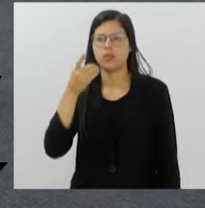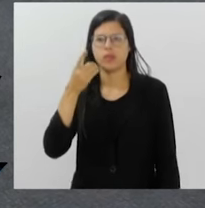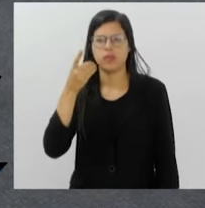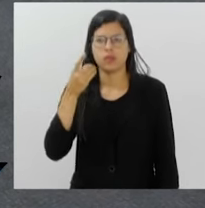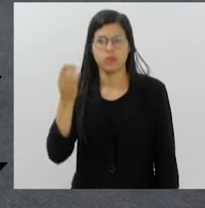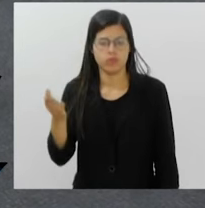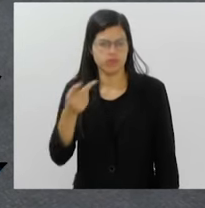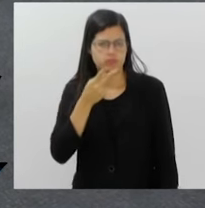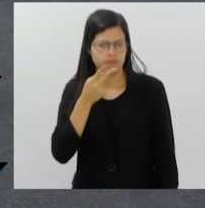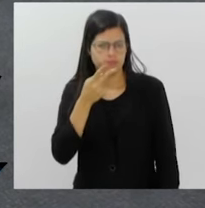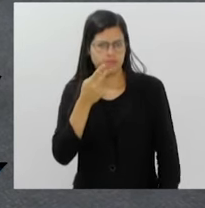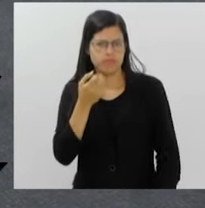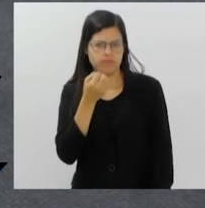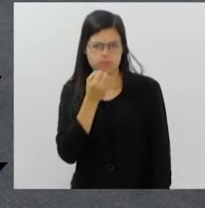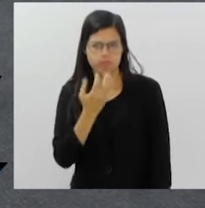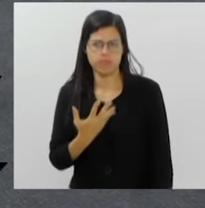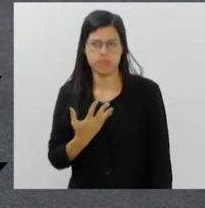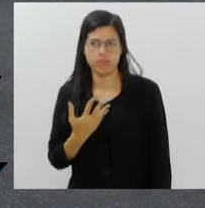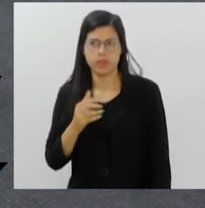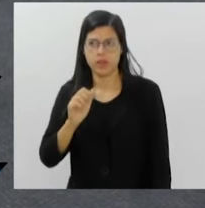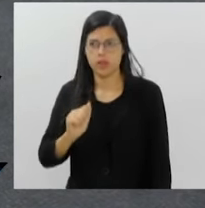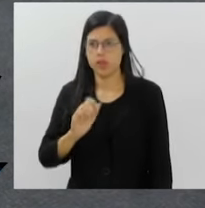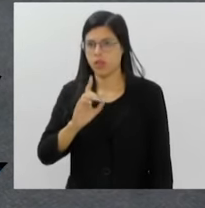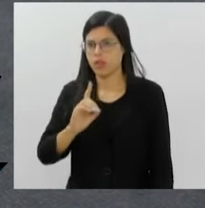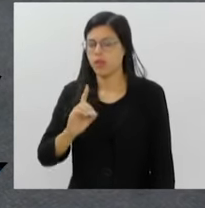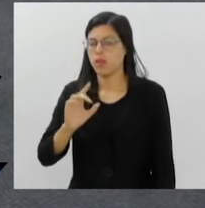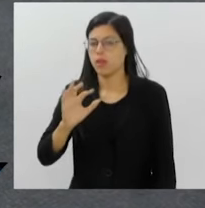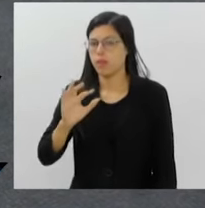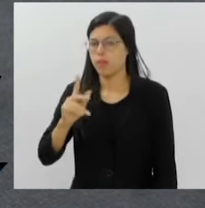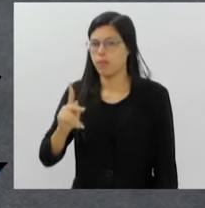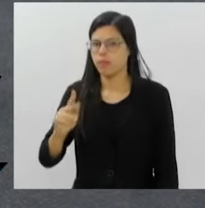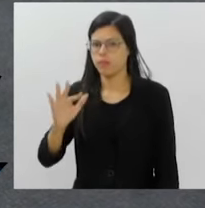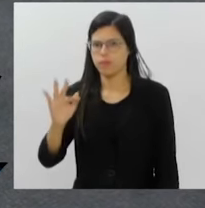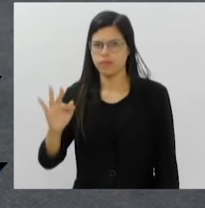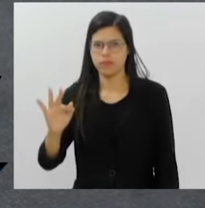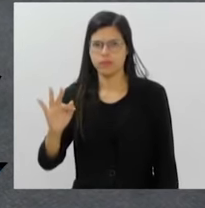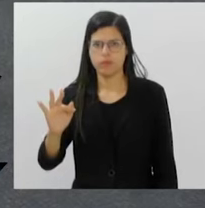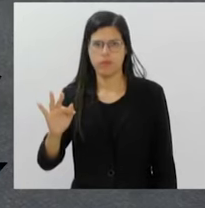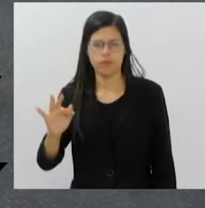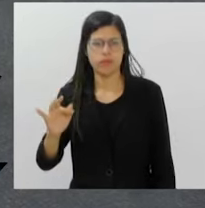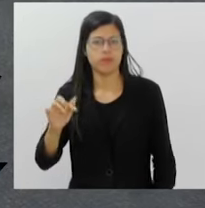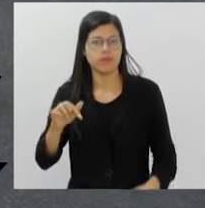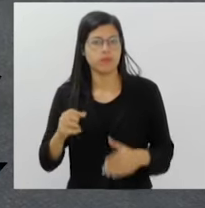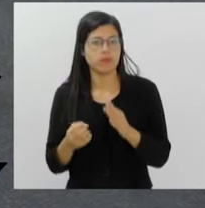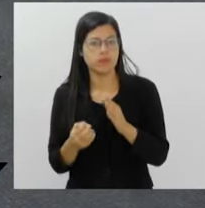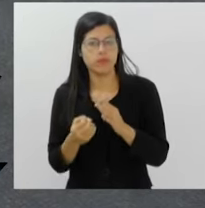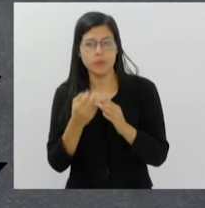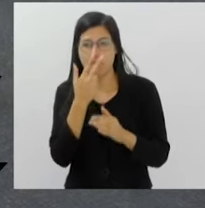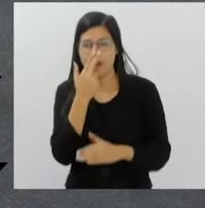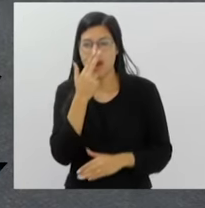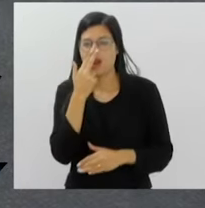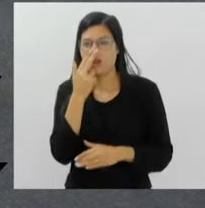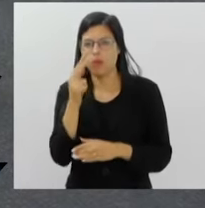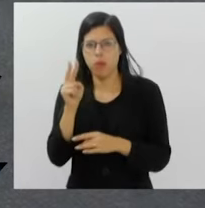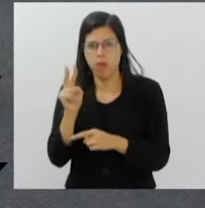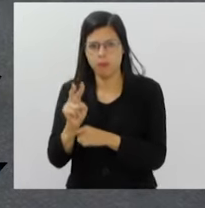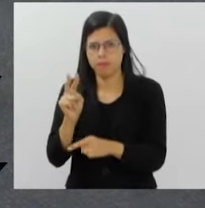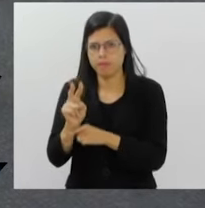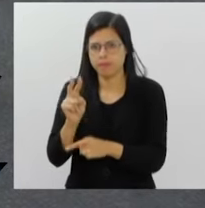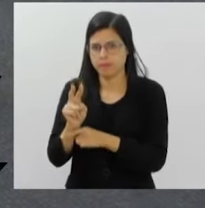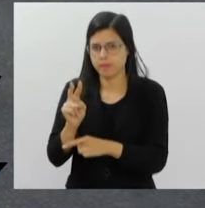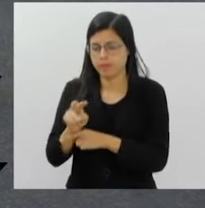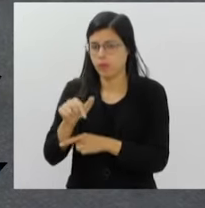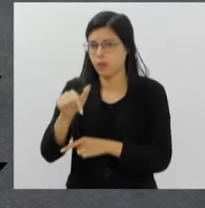falou muito bem, a DPF criou na realidade uma ilha para os vagabundos. Esses dias eu